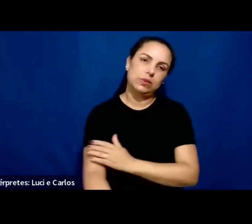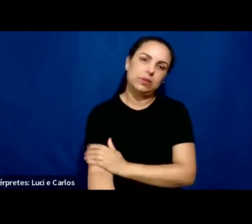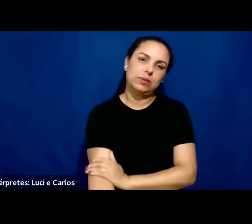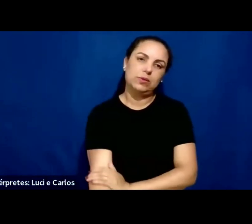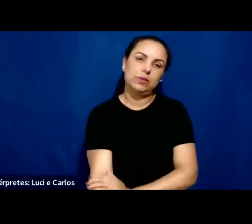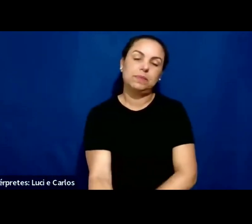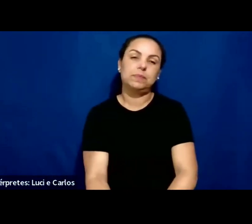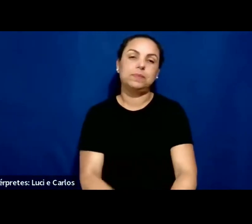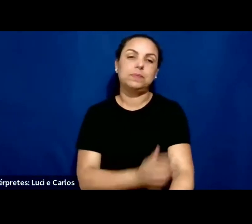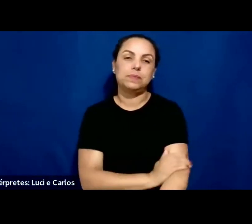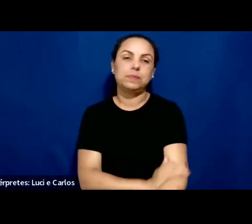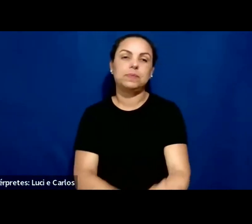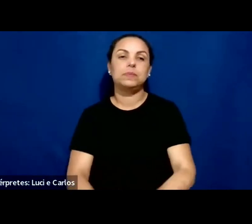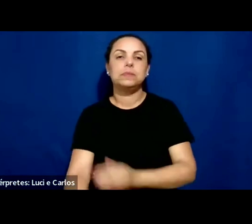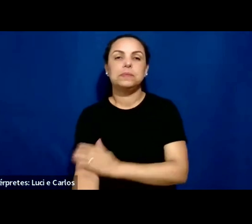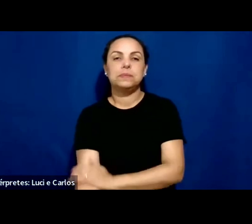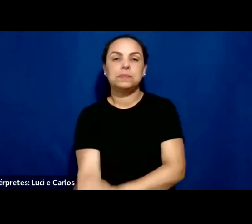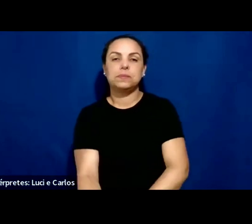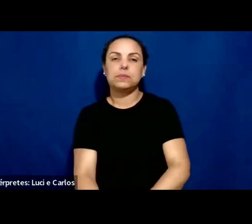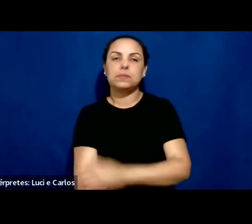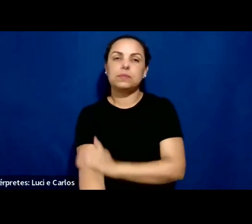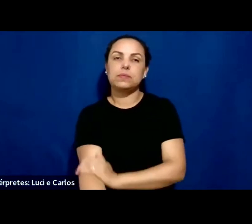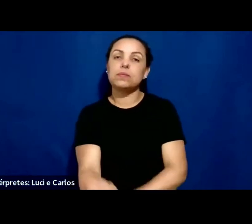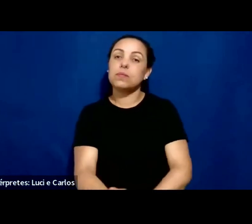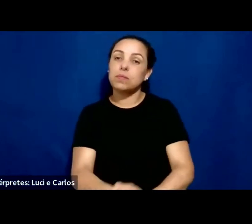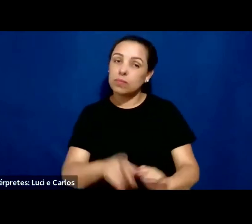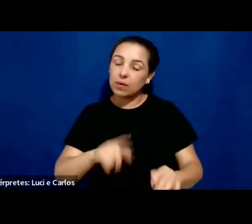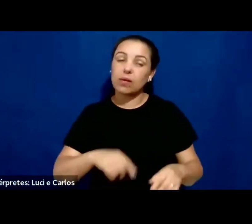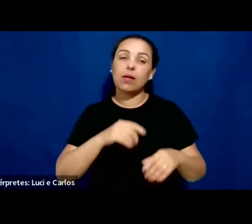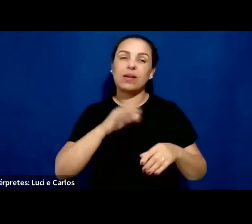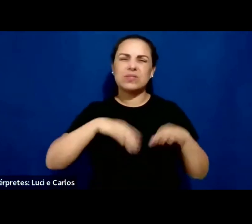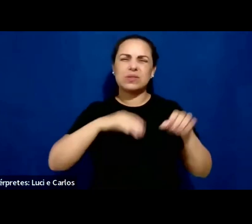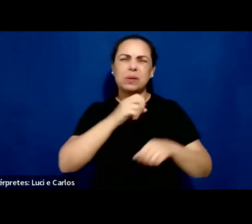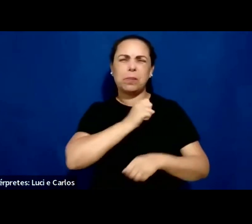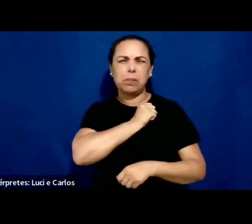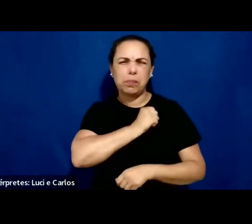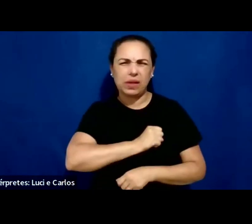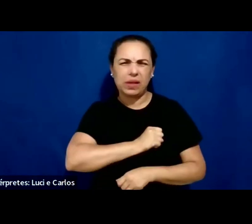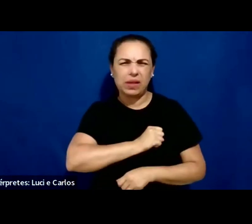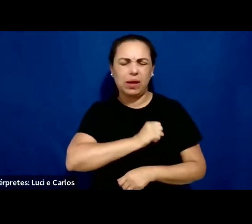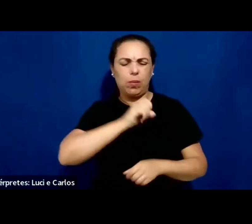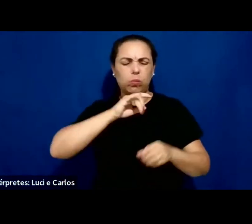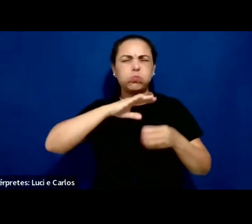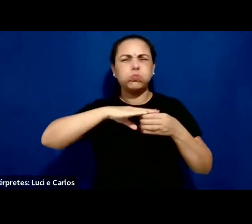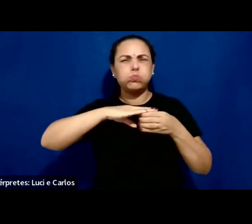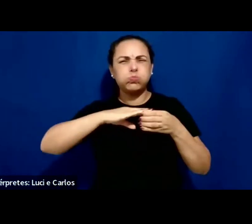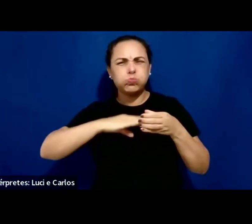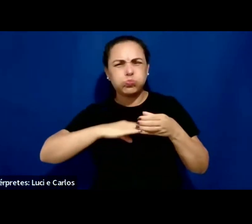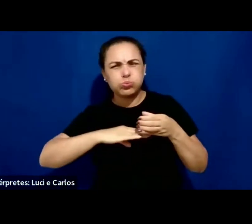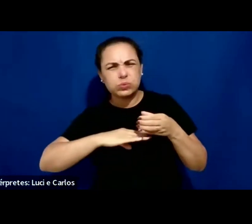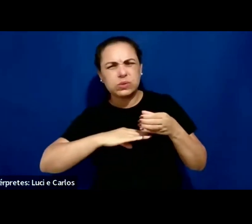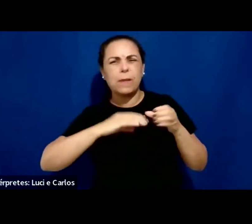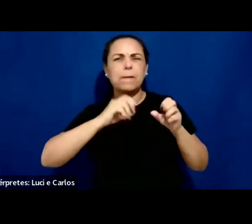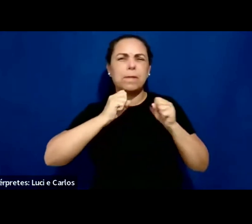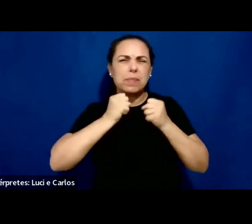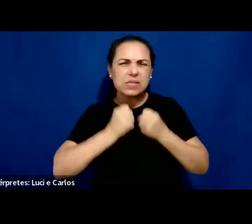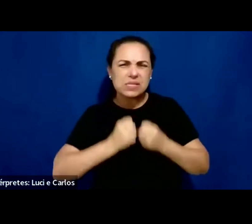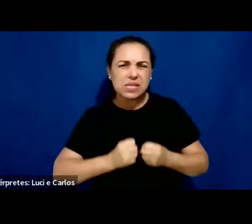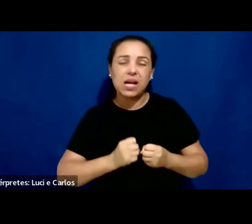Tá certo? Por quê? Porque as fezes são pesadas. E por que são pesadas? Porque não